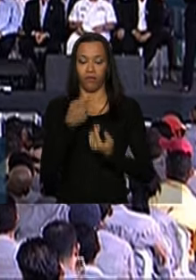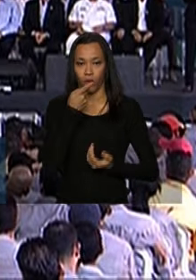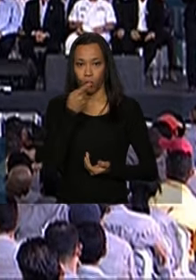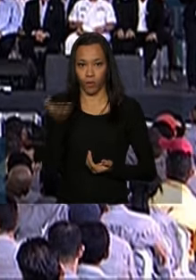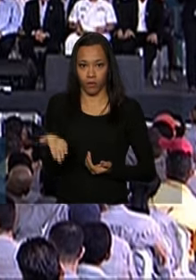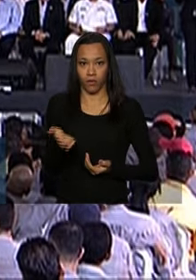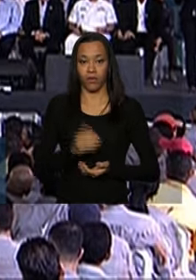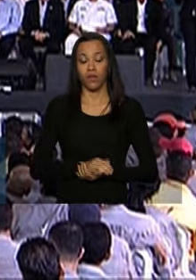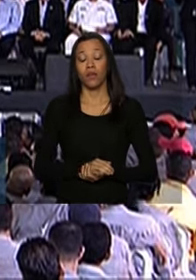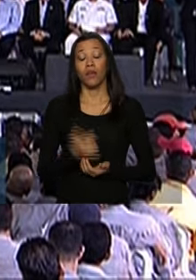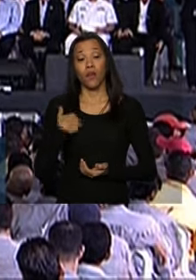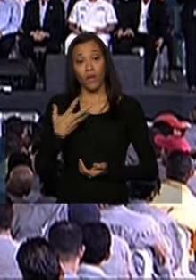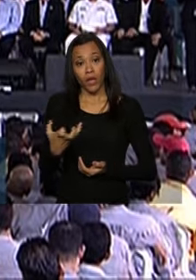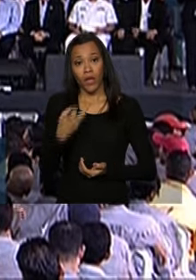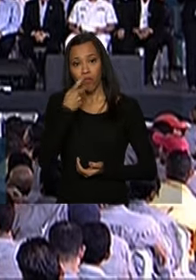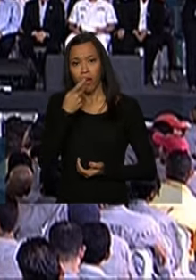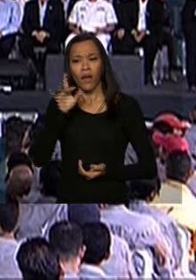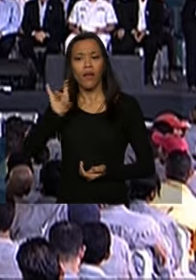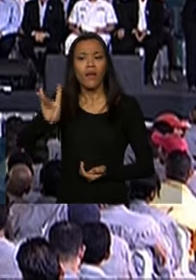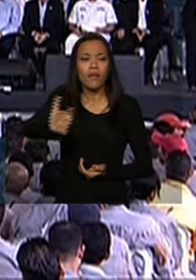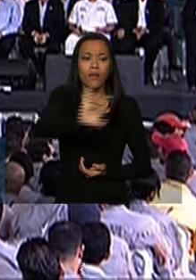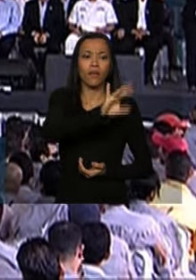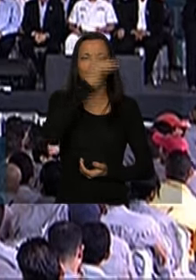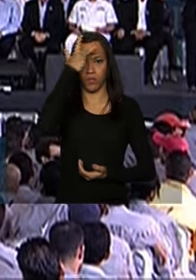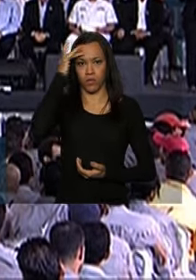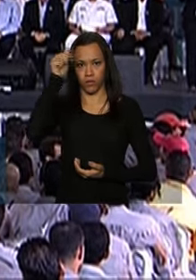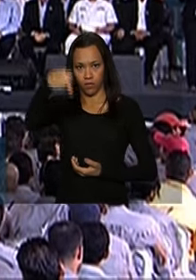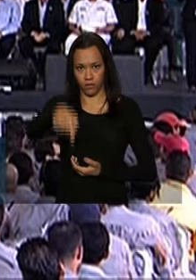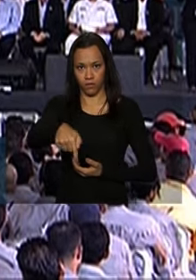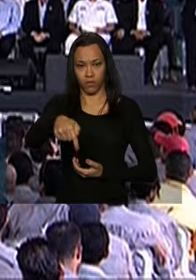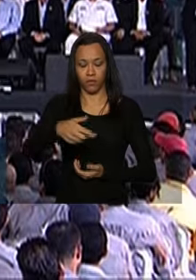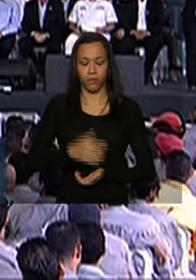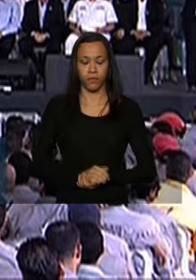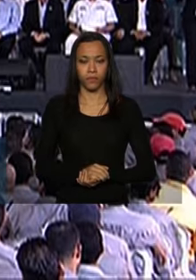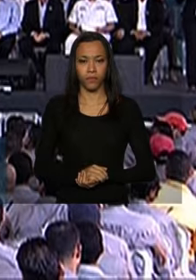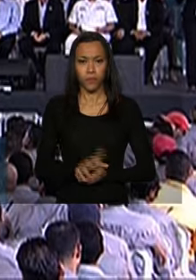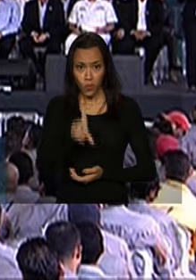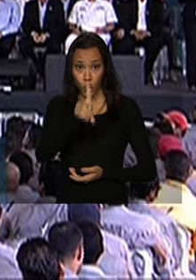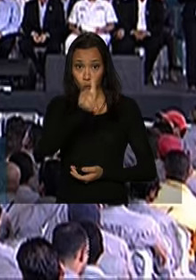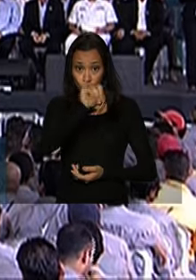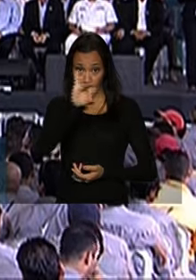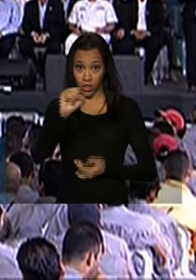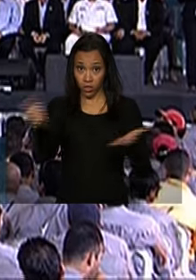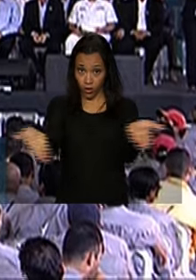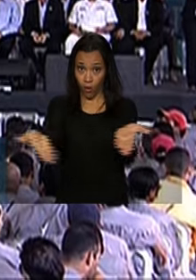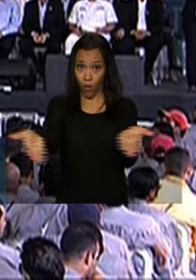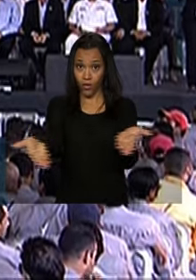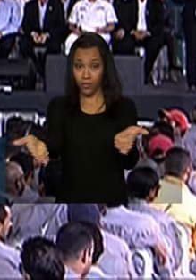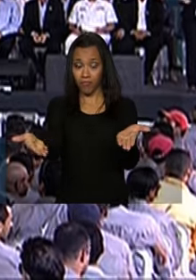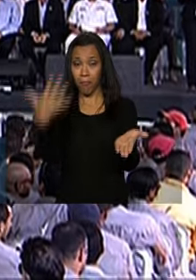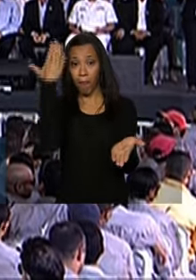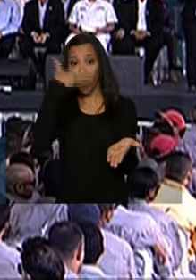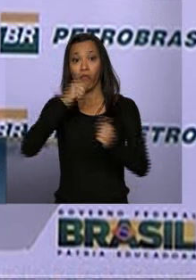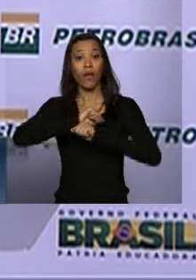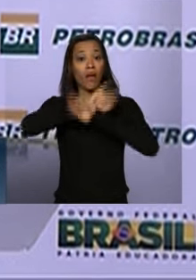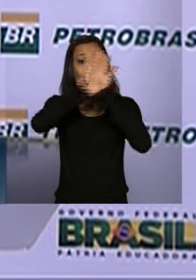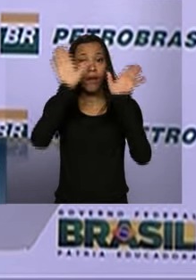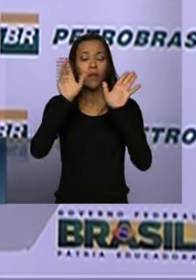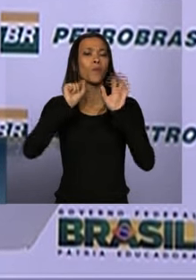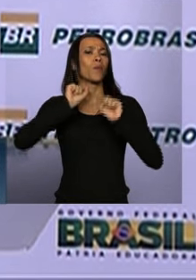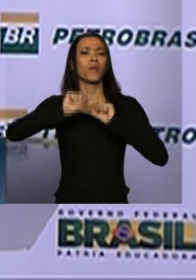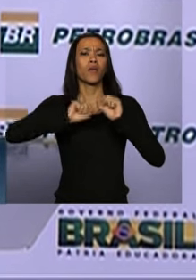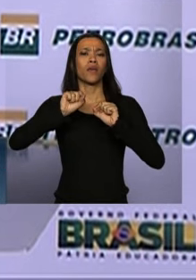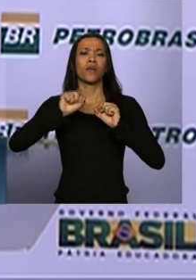Quero dizer a cada um de vocês que o dia de hoje mostra claramente que o caminho